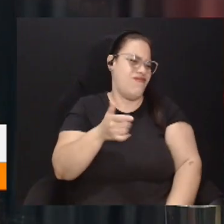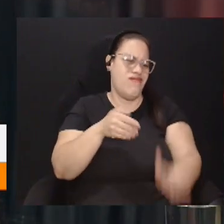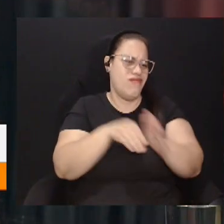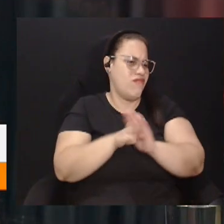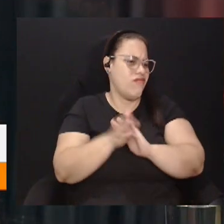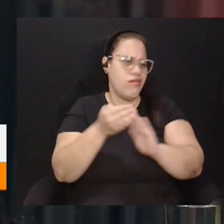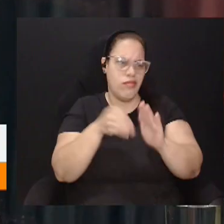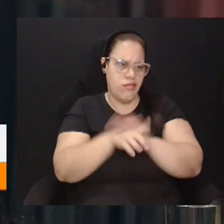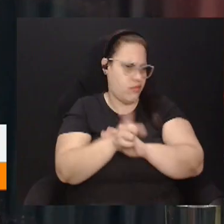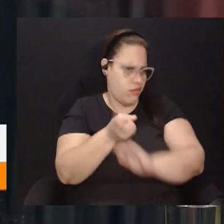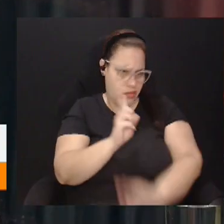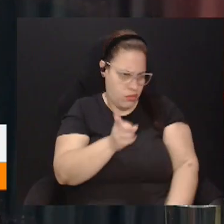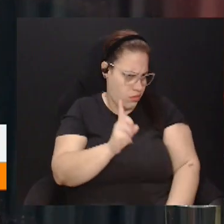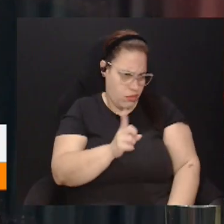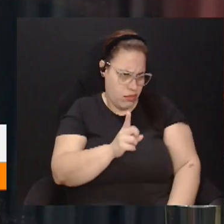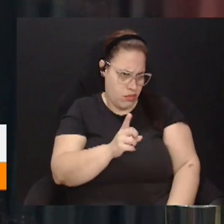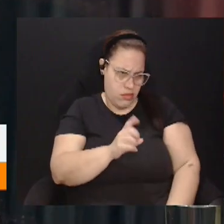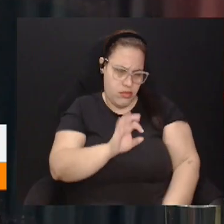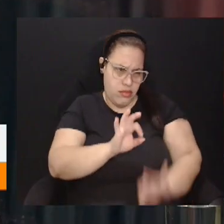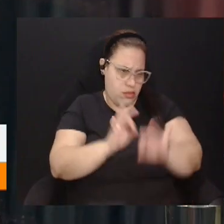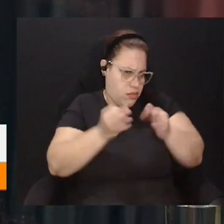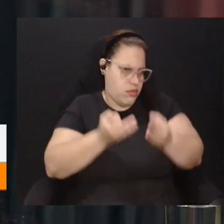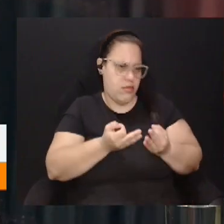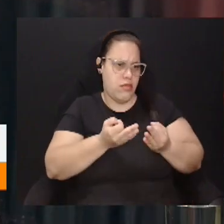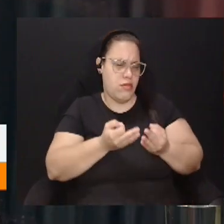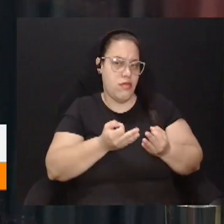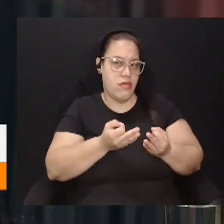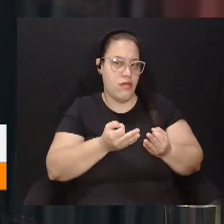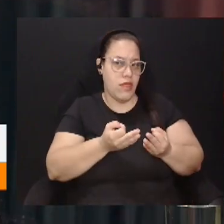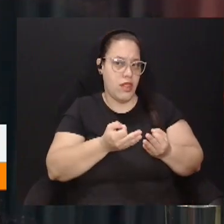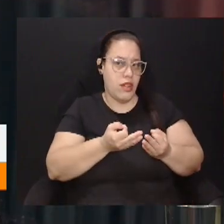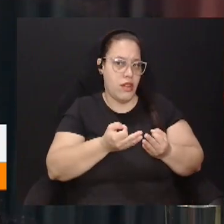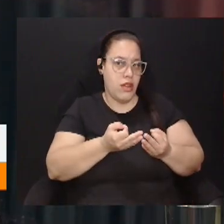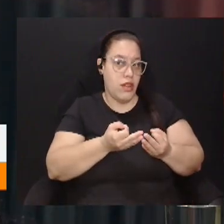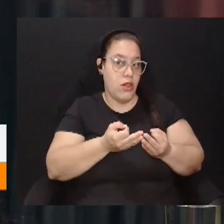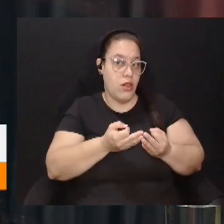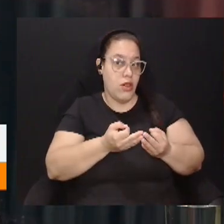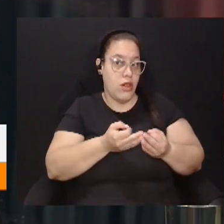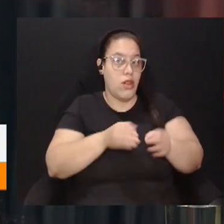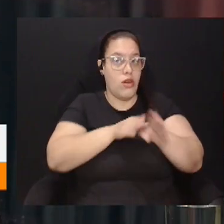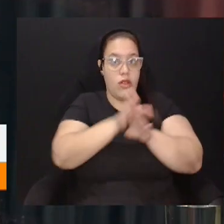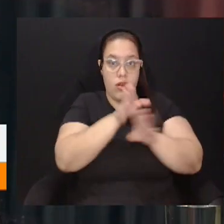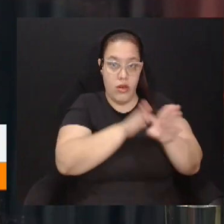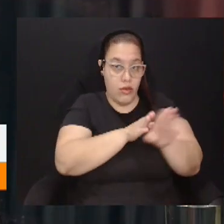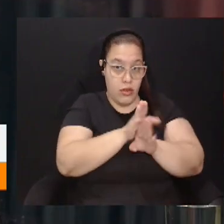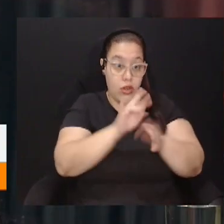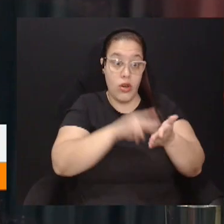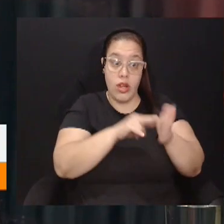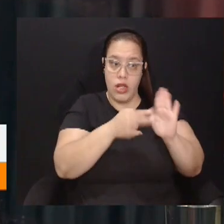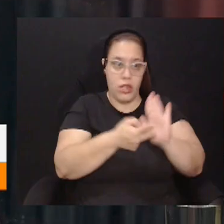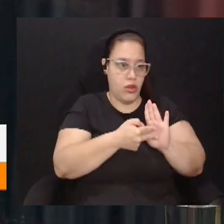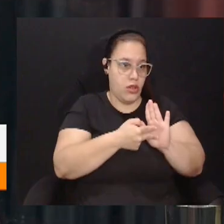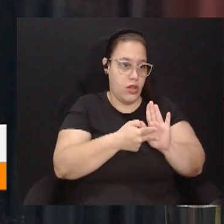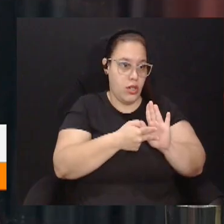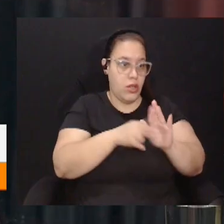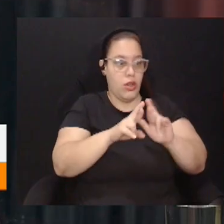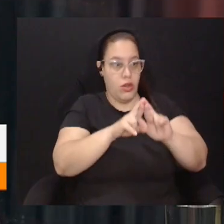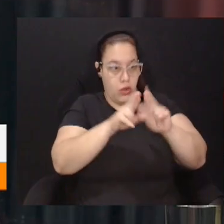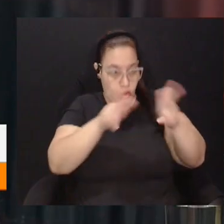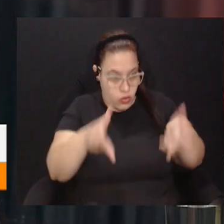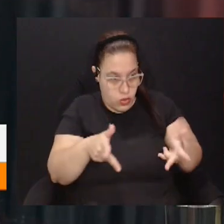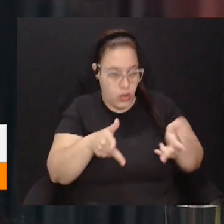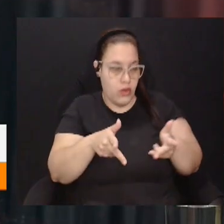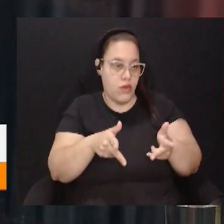eles simplesmente não são orientados nesse sentido, né, Uhum. diferentemente da